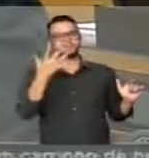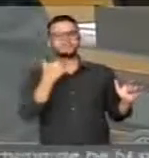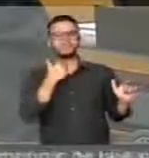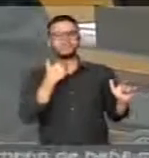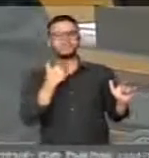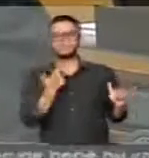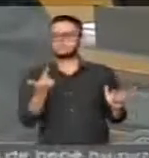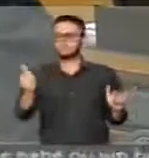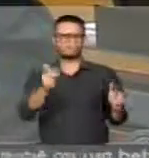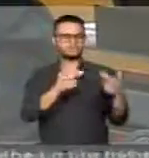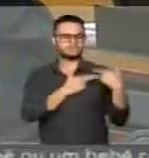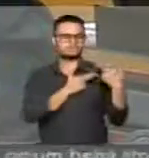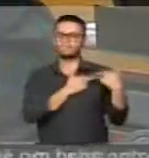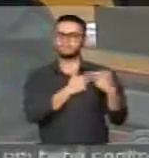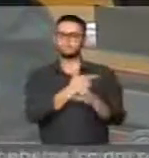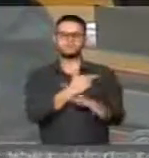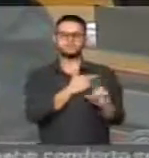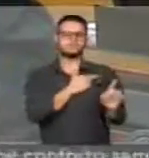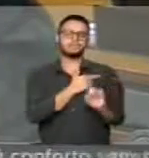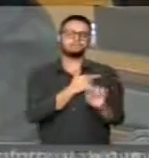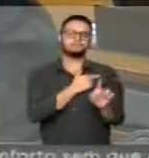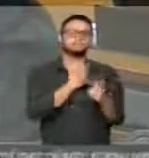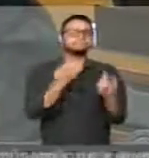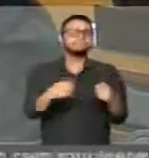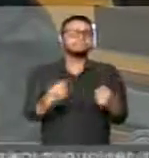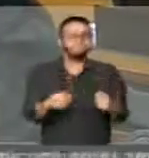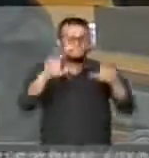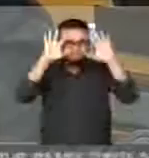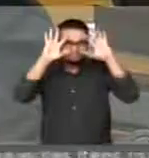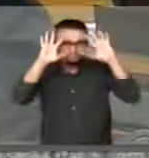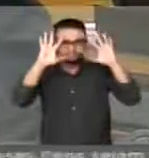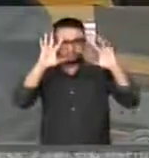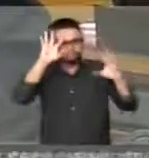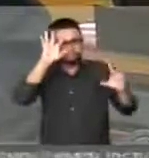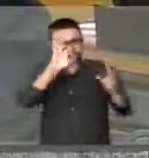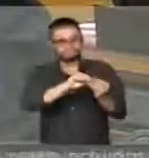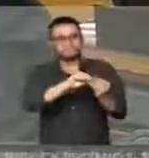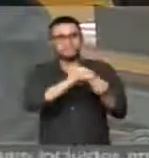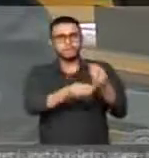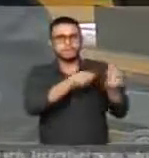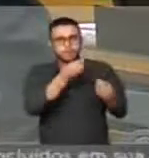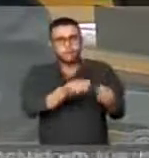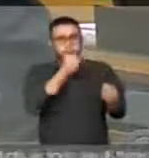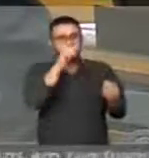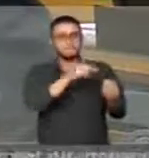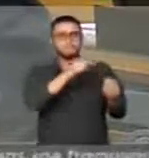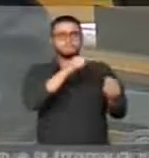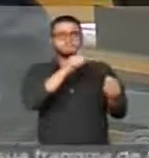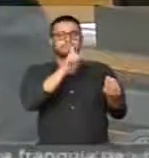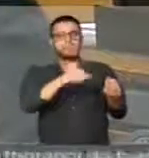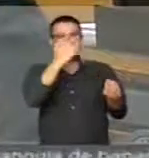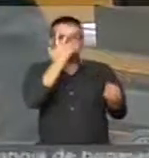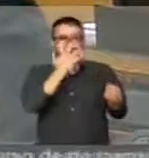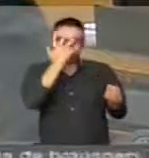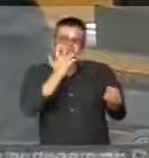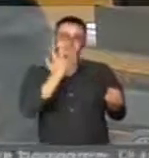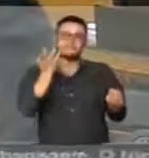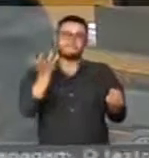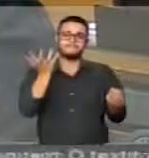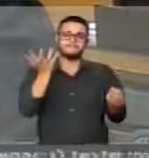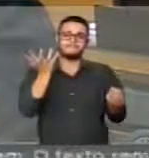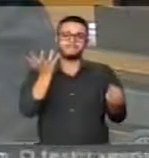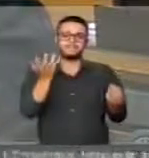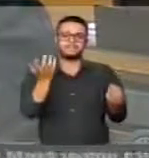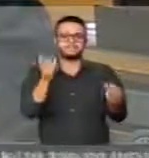outra responsabilidade, a não ser reconhecer a gravidade desses fatos e o seu enquadramento no